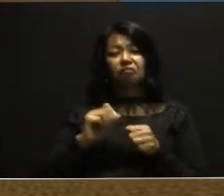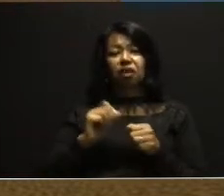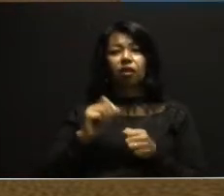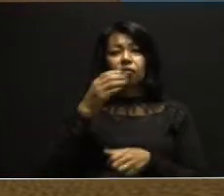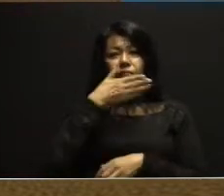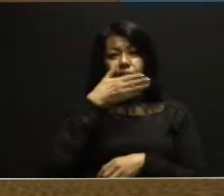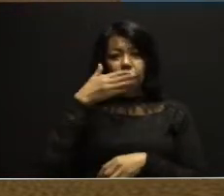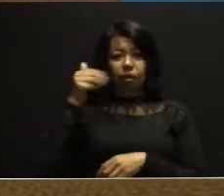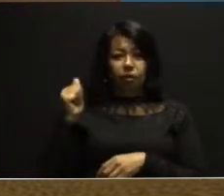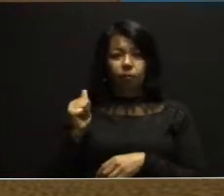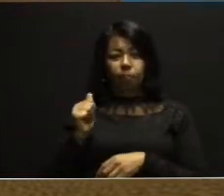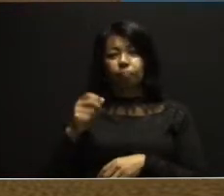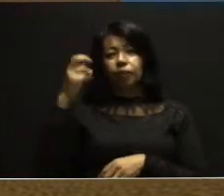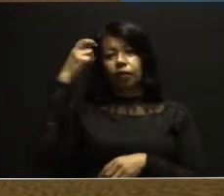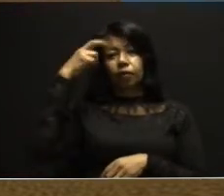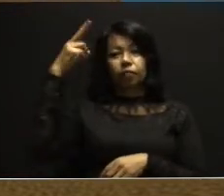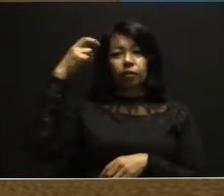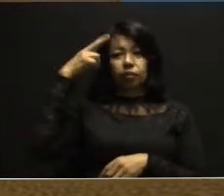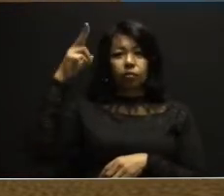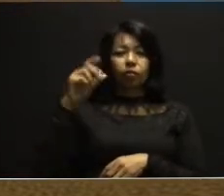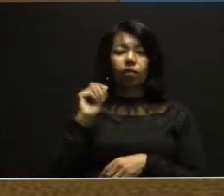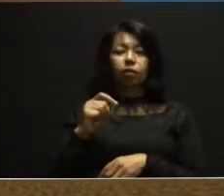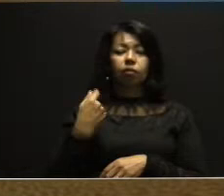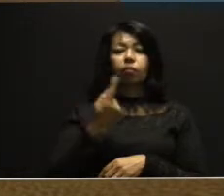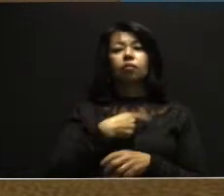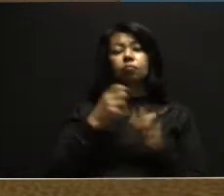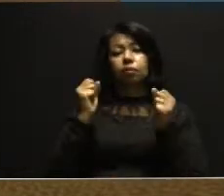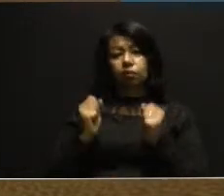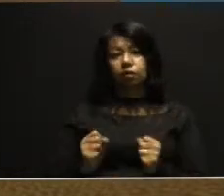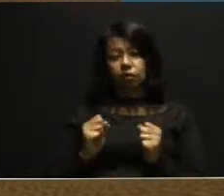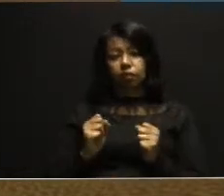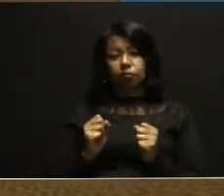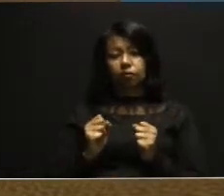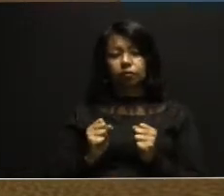uma história que, da qual a gente pode tirar